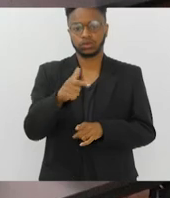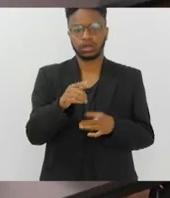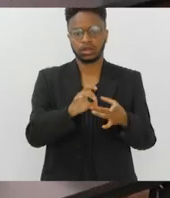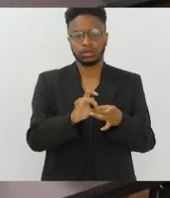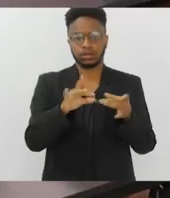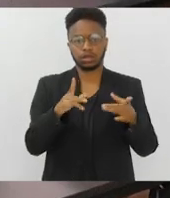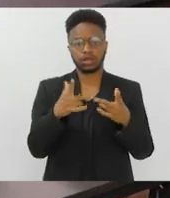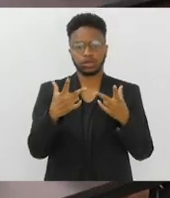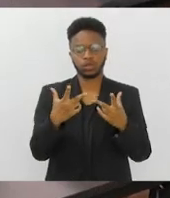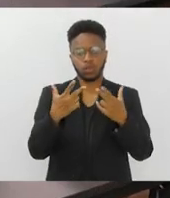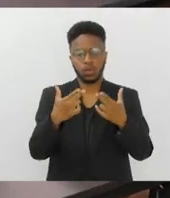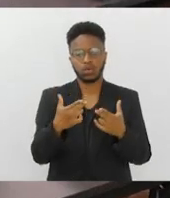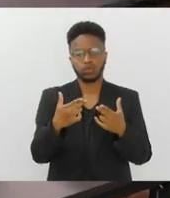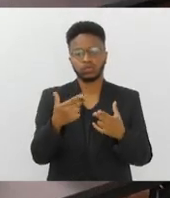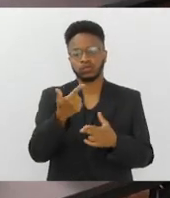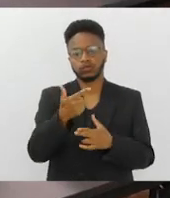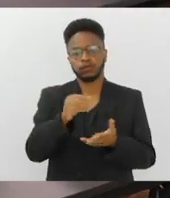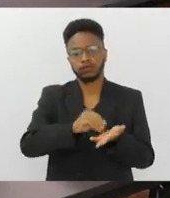Obrigada.